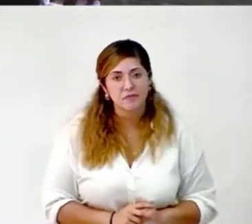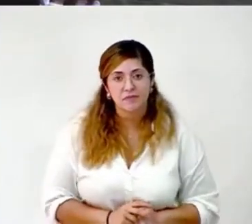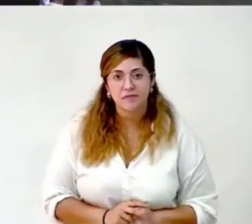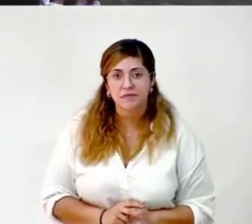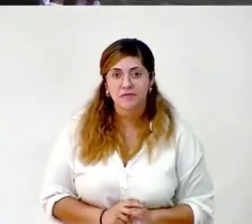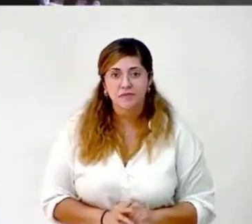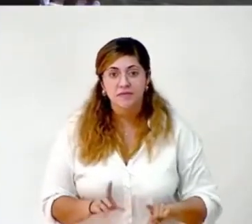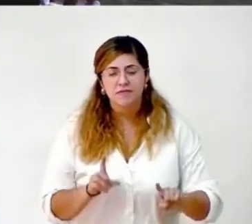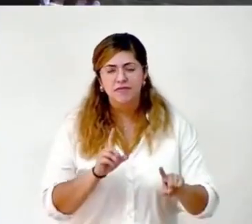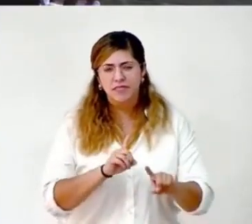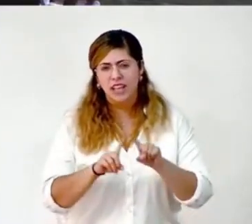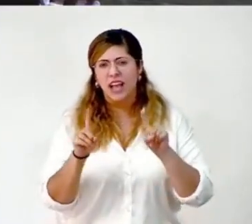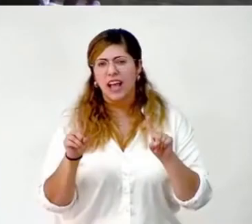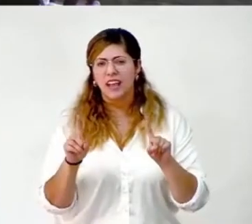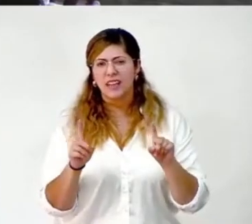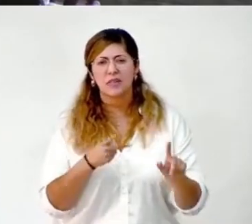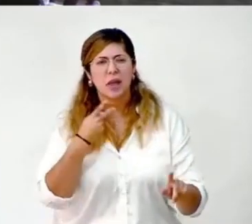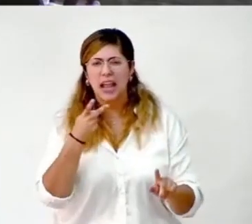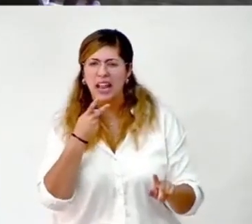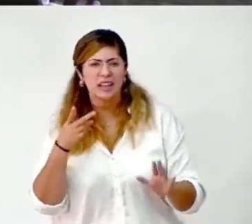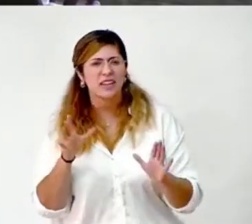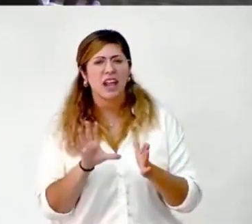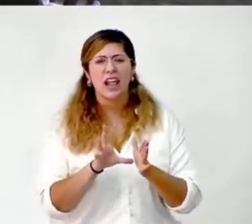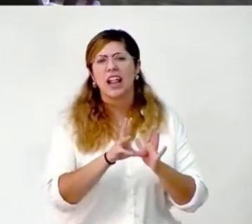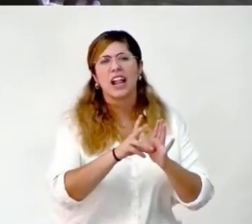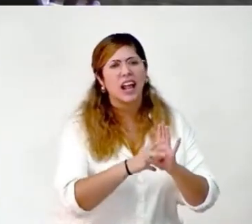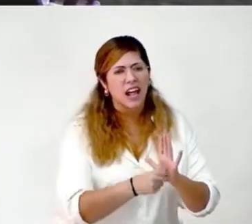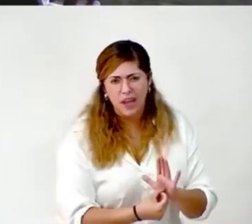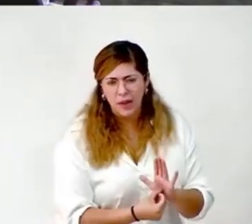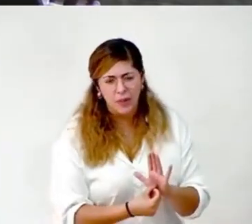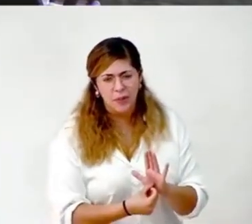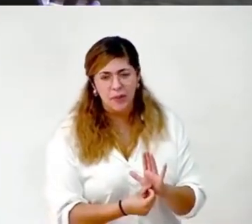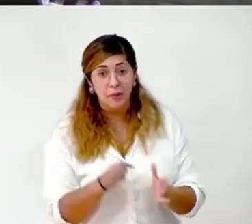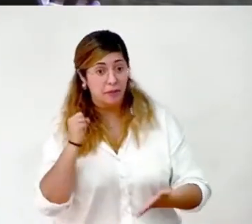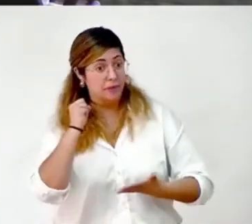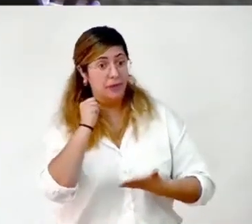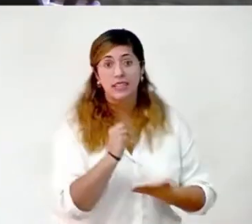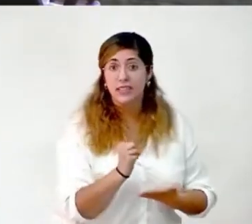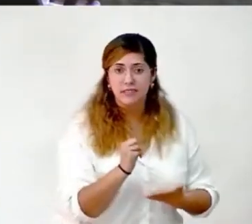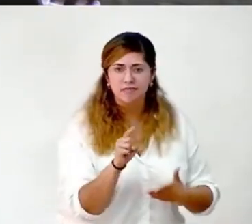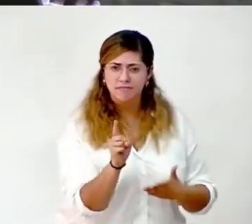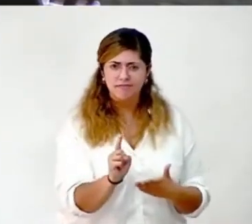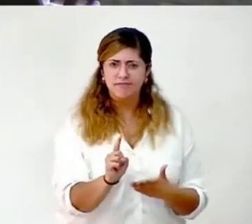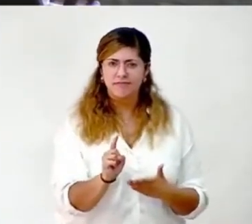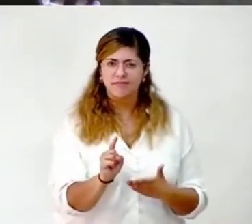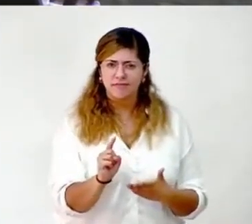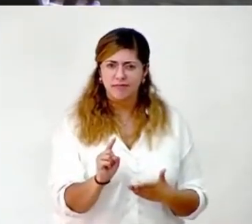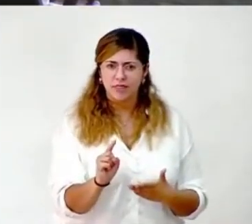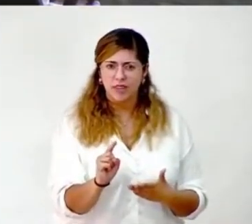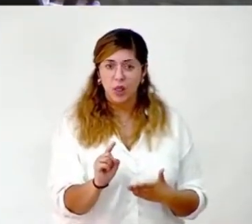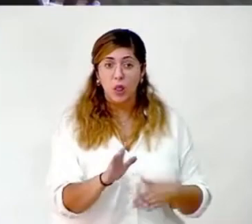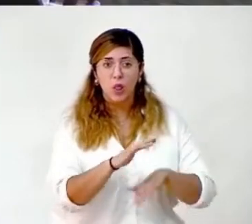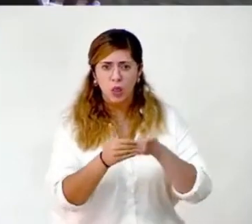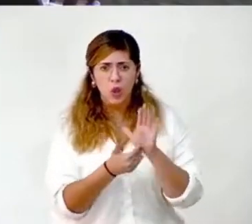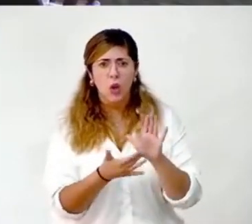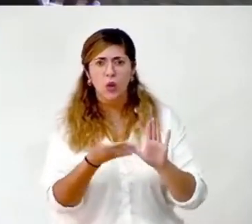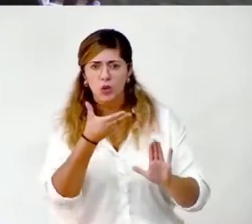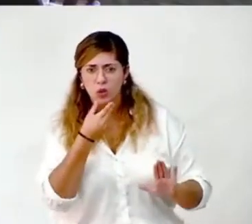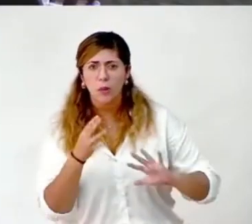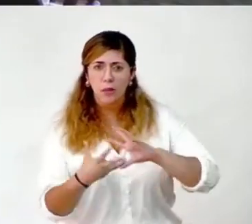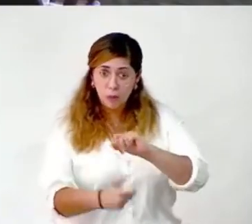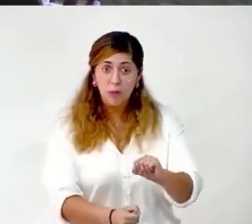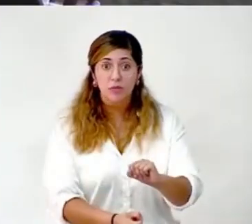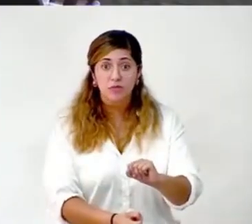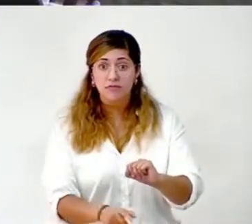referindo, queridos, a ladrões, corruptos, assassinos. Eu estou me referindo a todos os homens que não temem